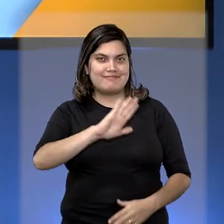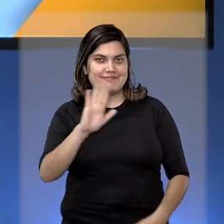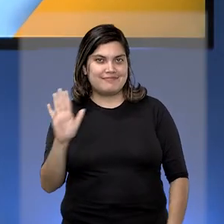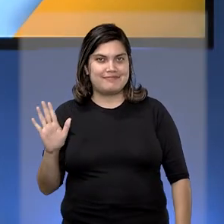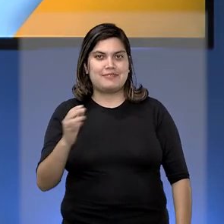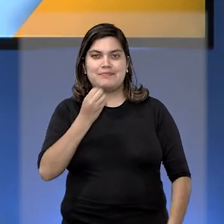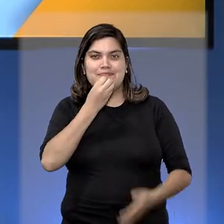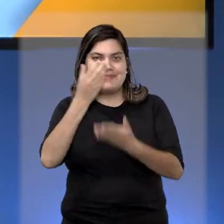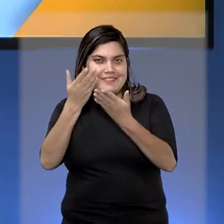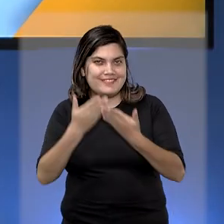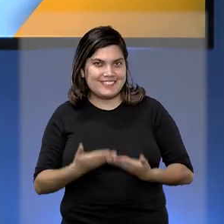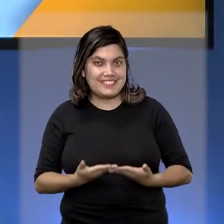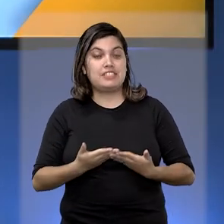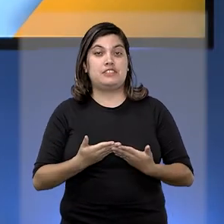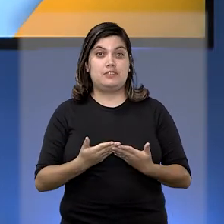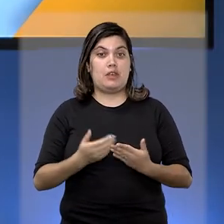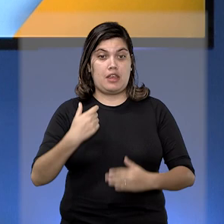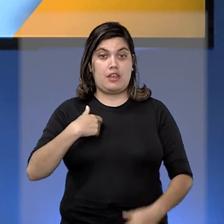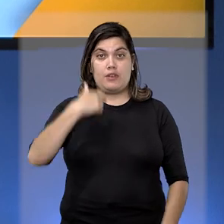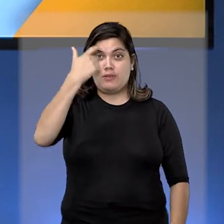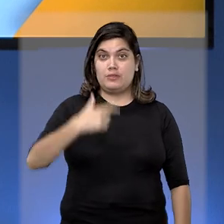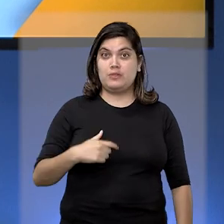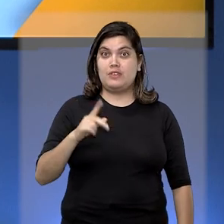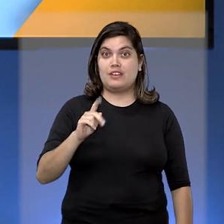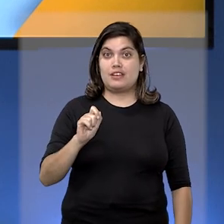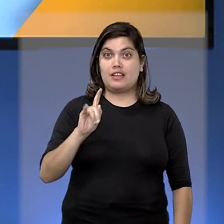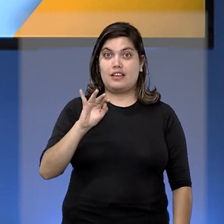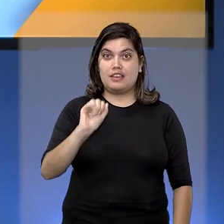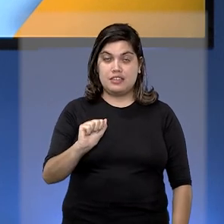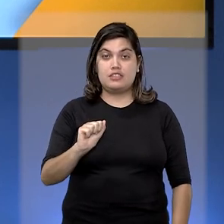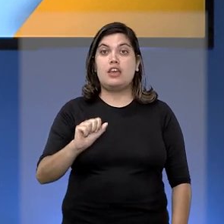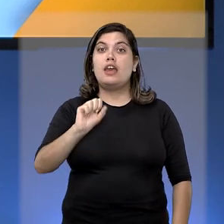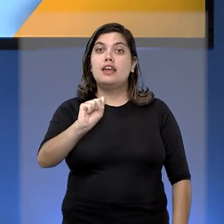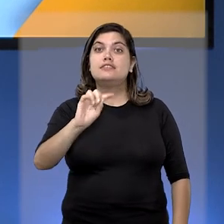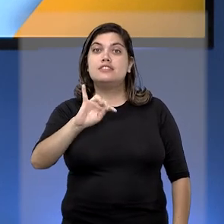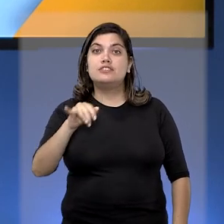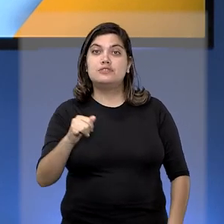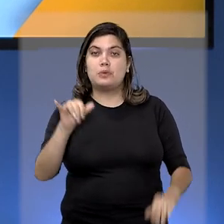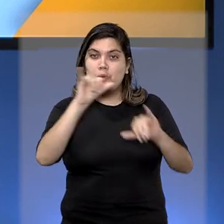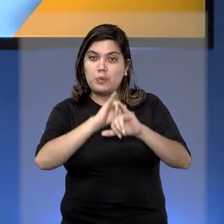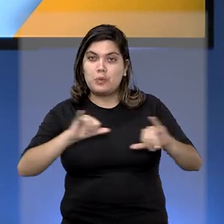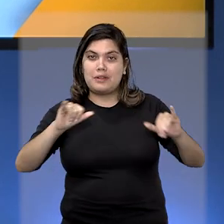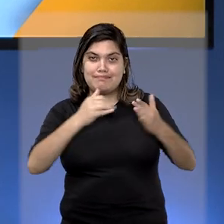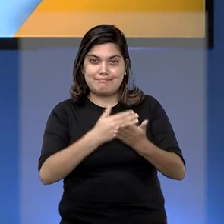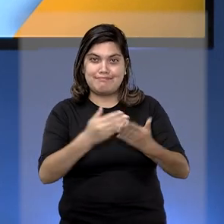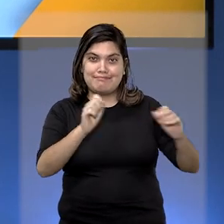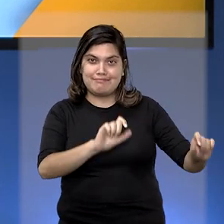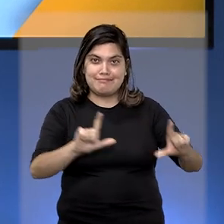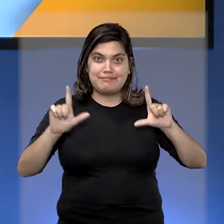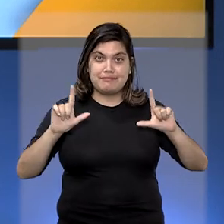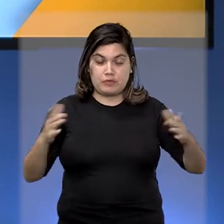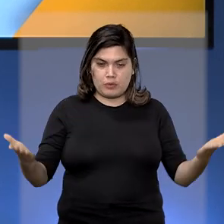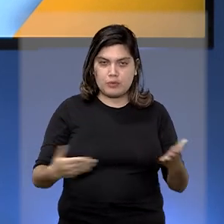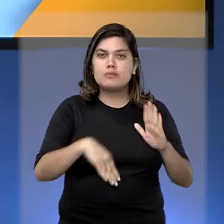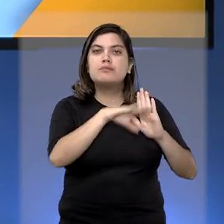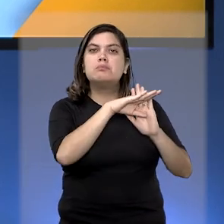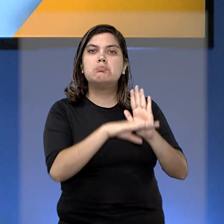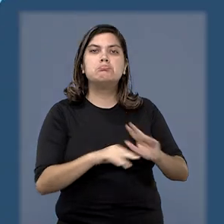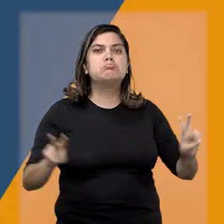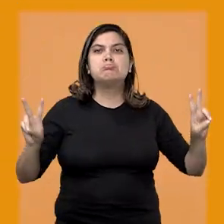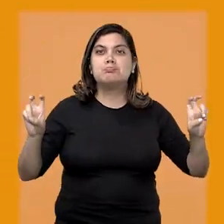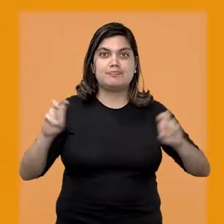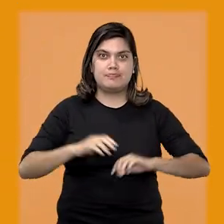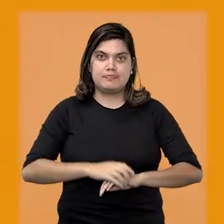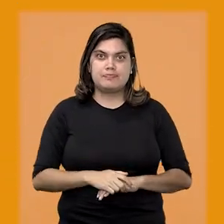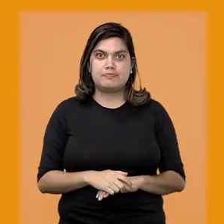Olá, seja muito bem-vindo. Eu sou Kátia Gomes e o STJ Notícias está no ar. No programa de hoje